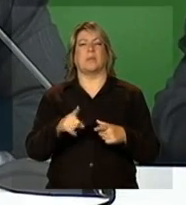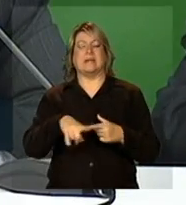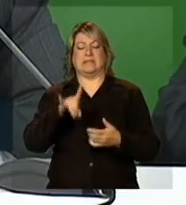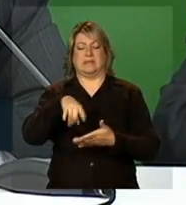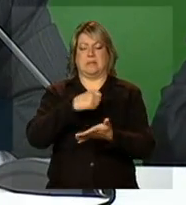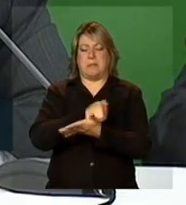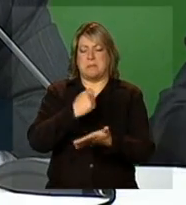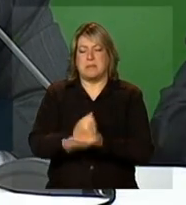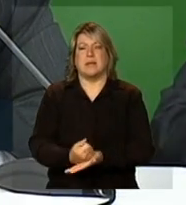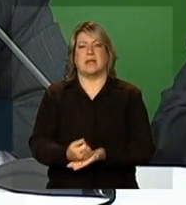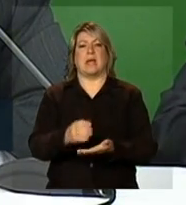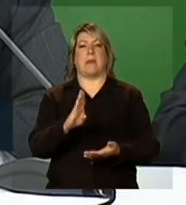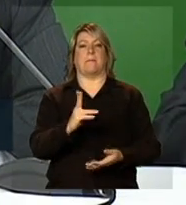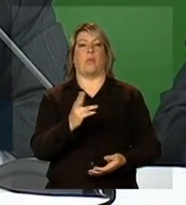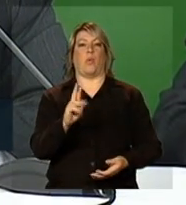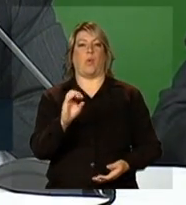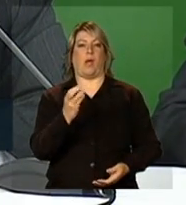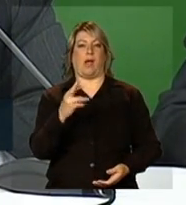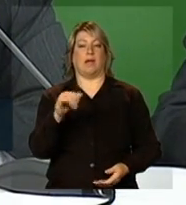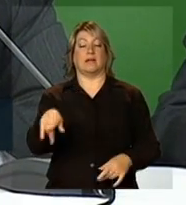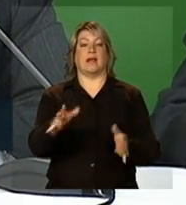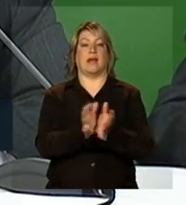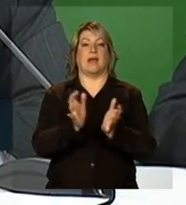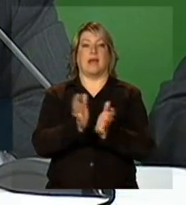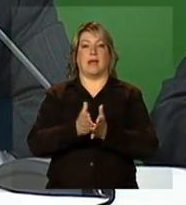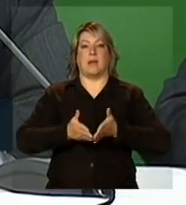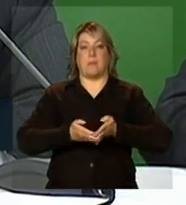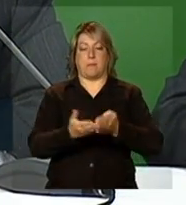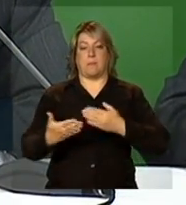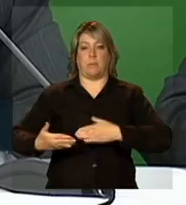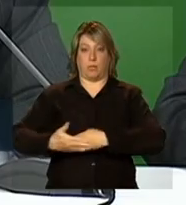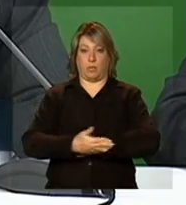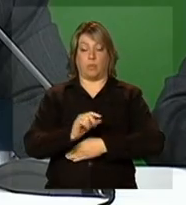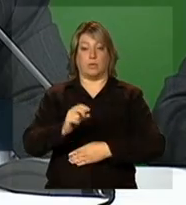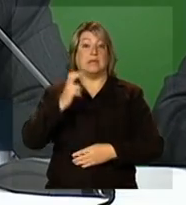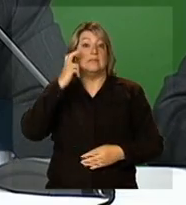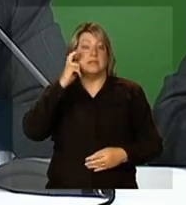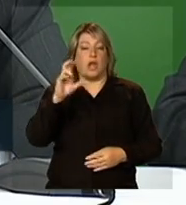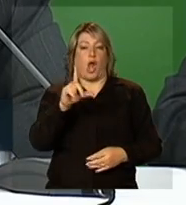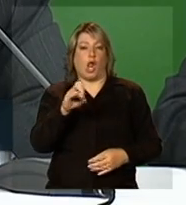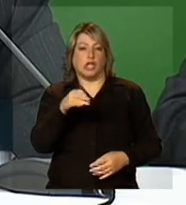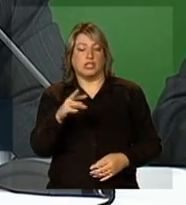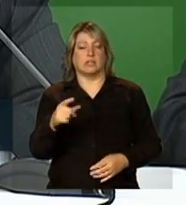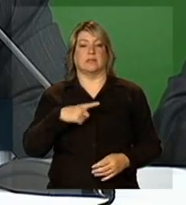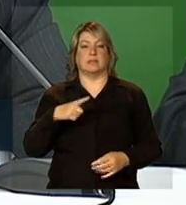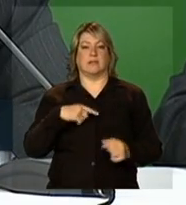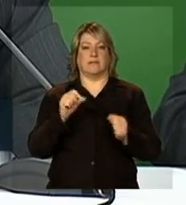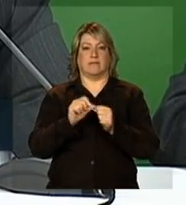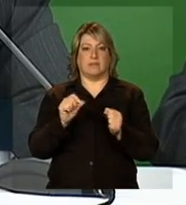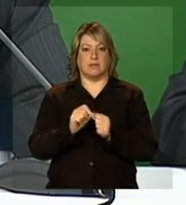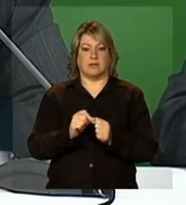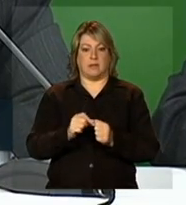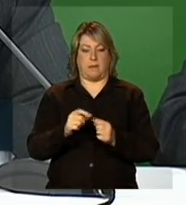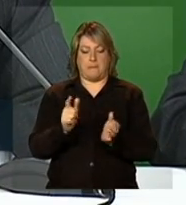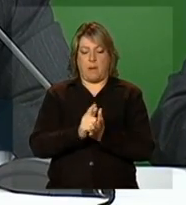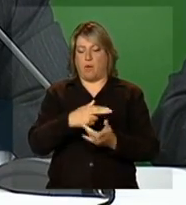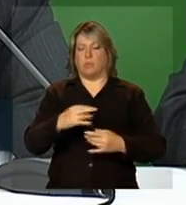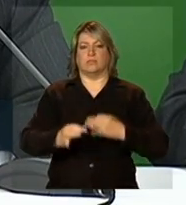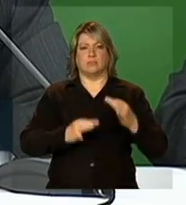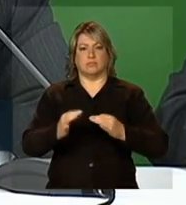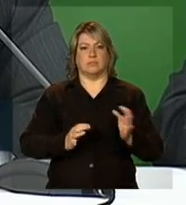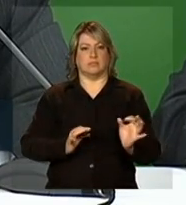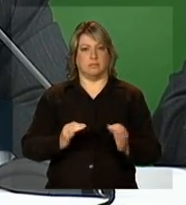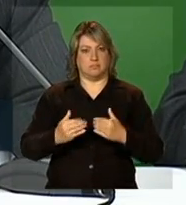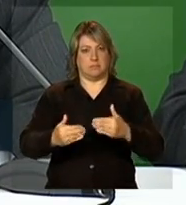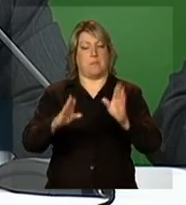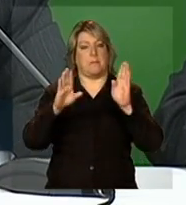burocracia na área portuária, através da inteligência logística, que é posto em papel, que já avançou bem, a carga inteligente,